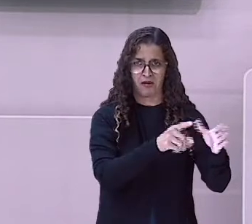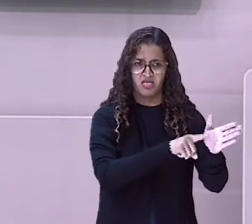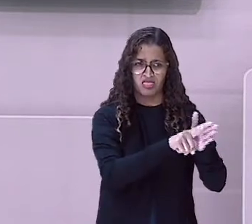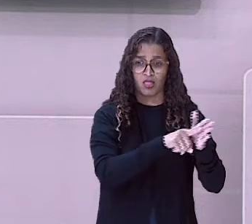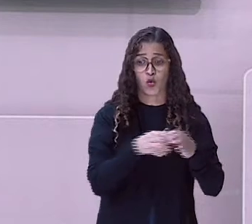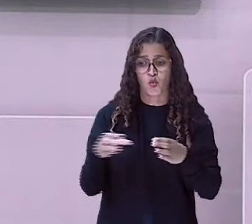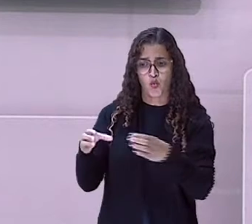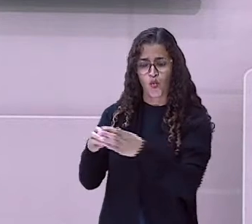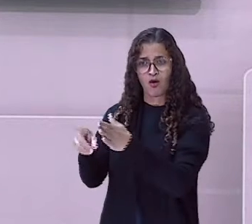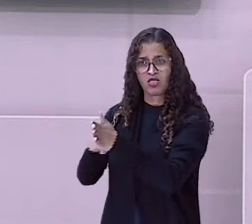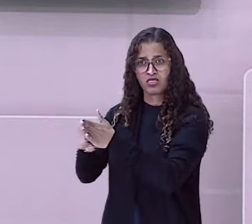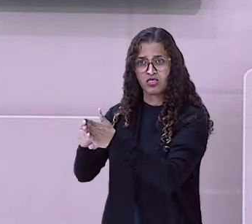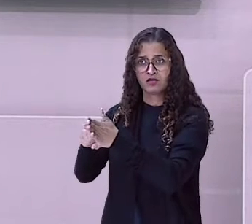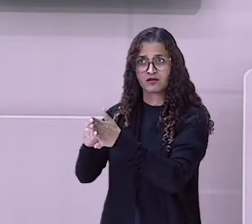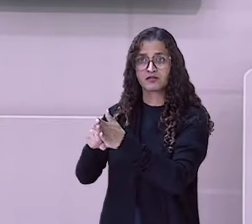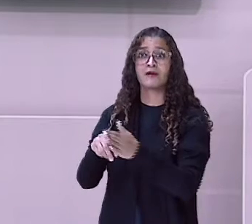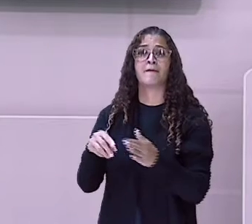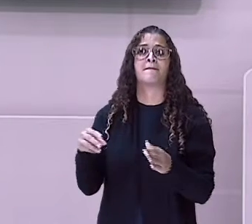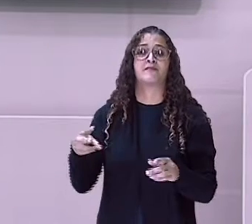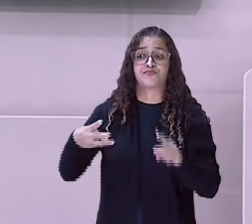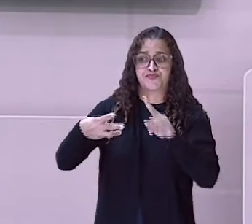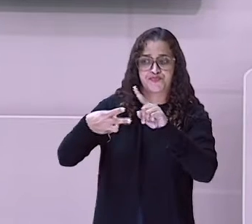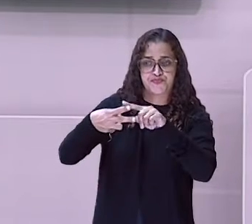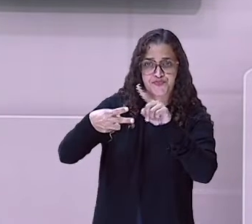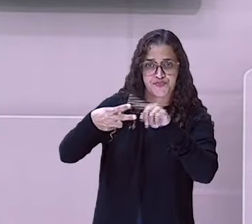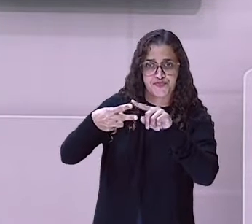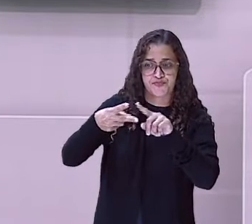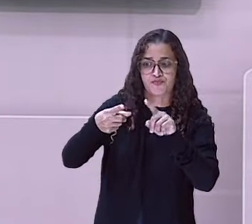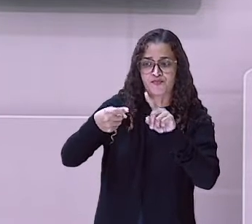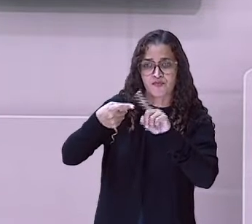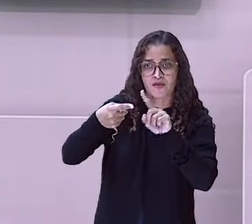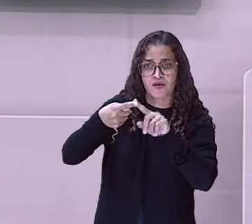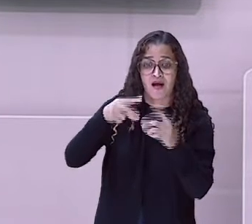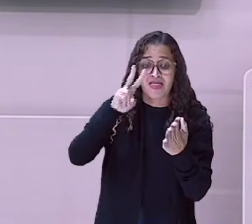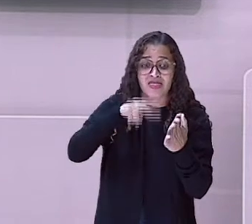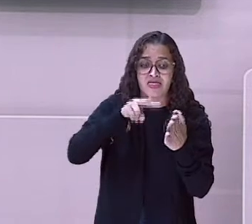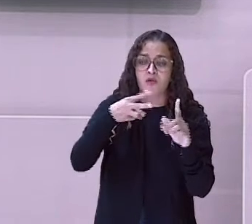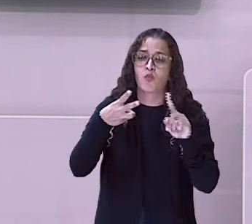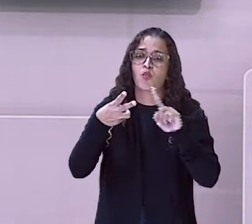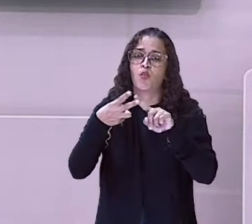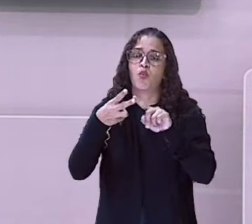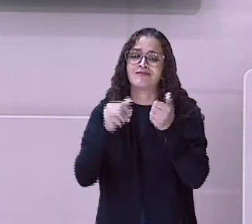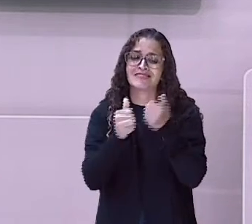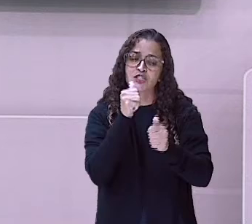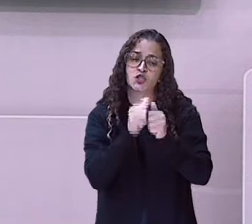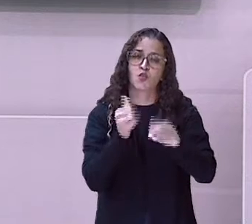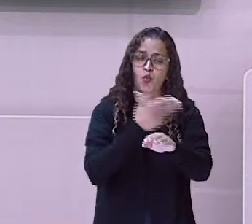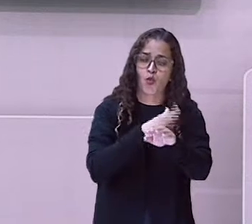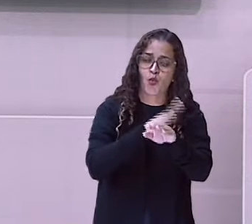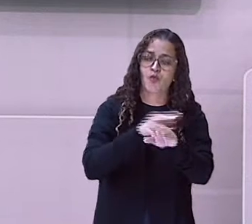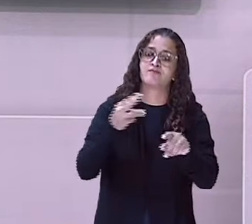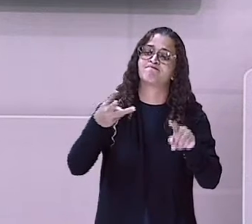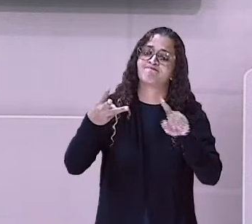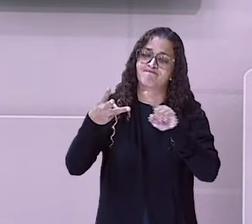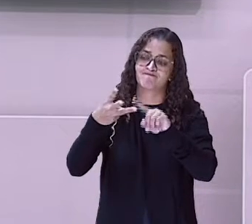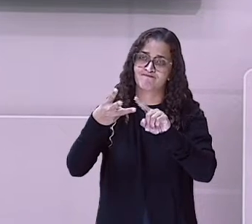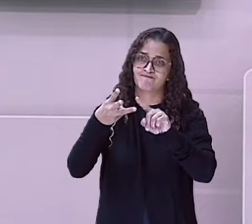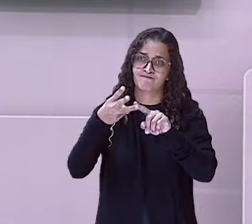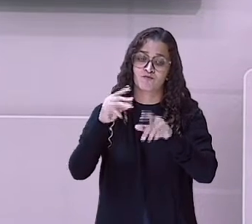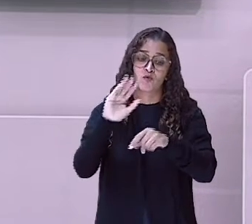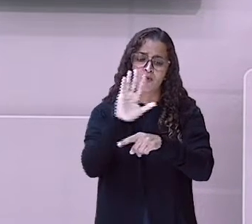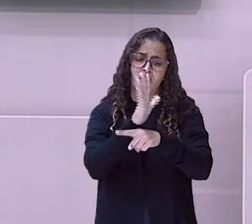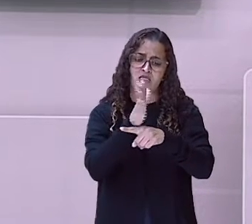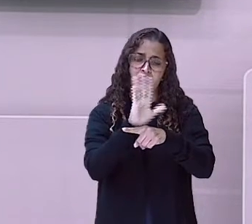Foram sugeridos ler, praticar esportes e ir ao cinema. Então, perceba que para